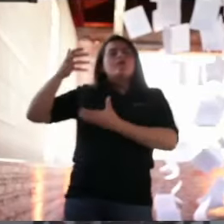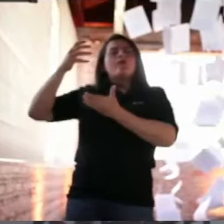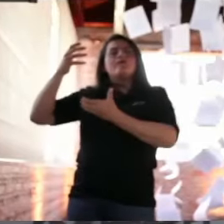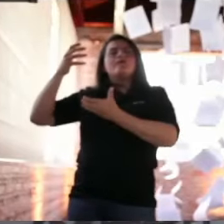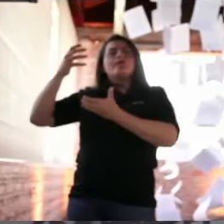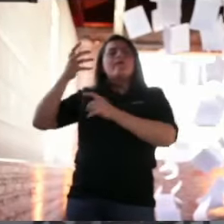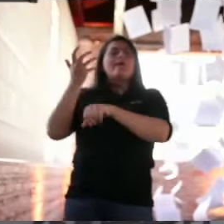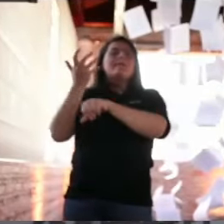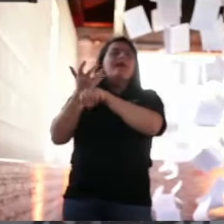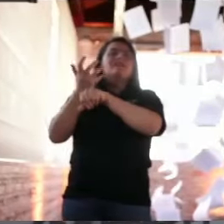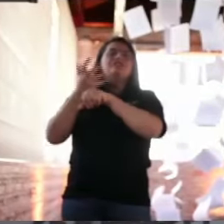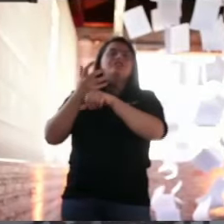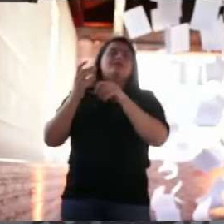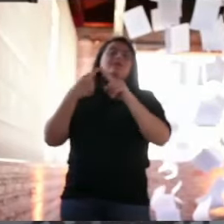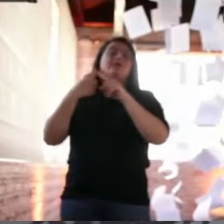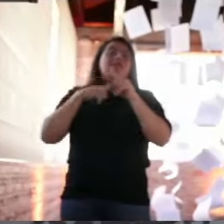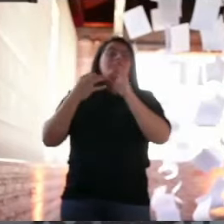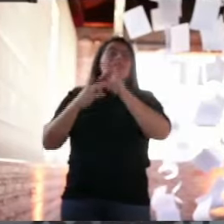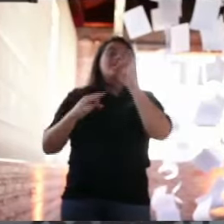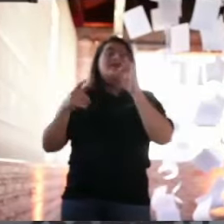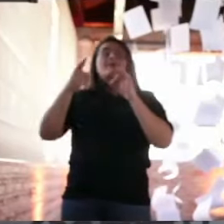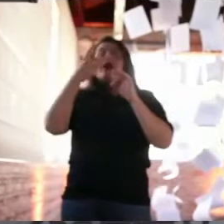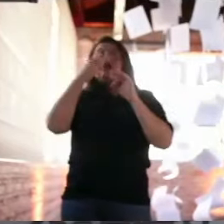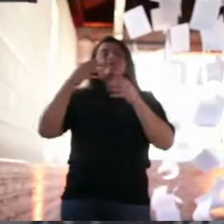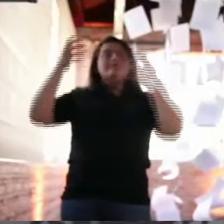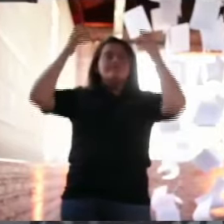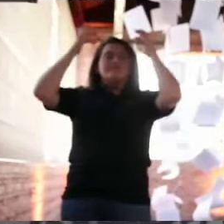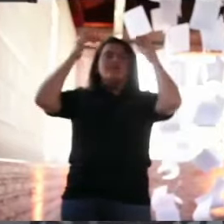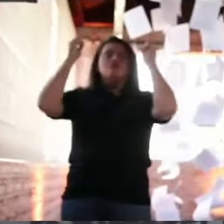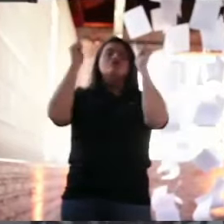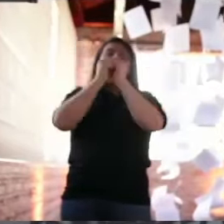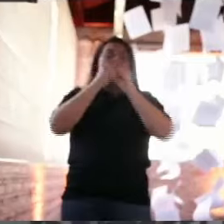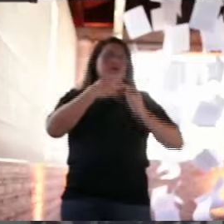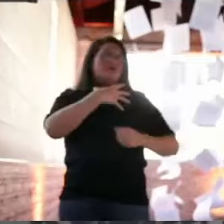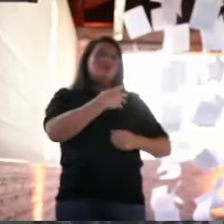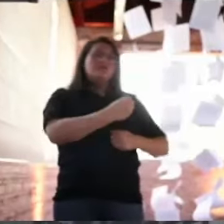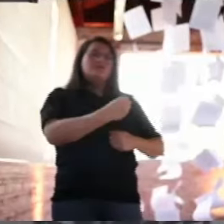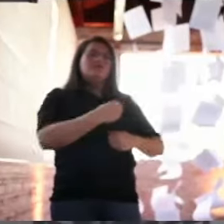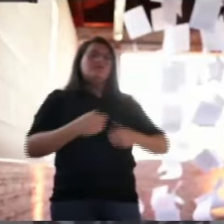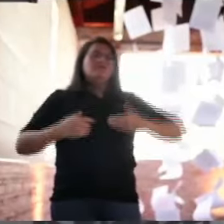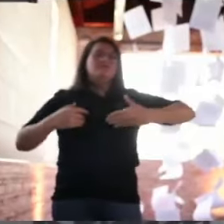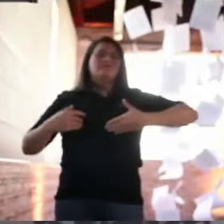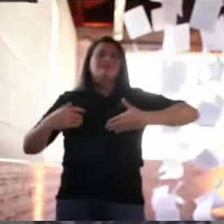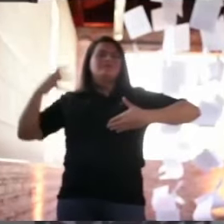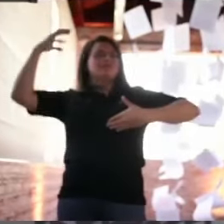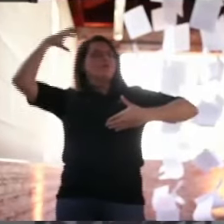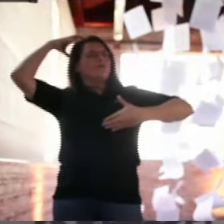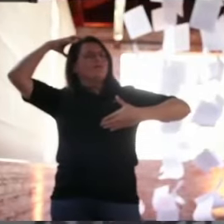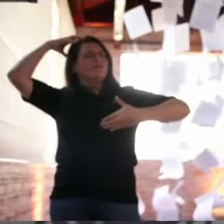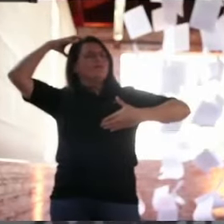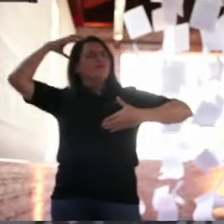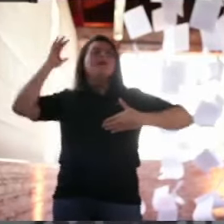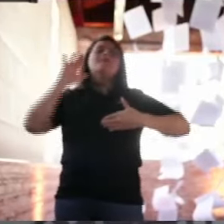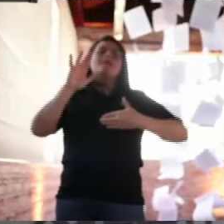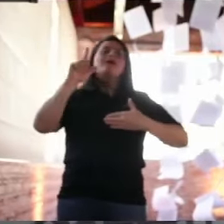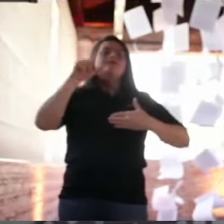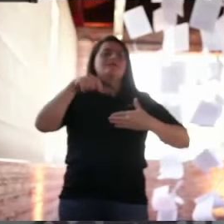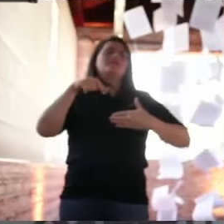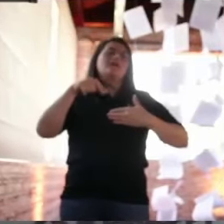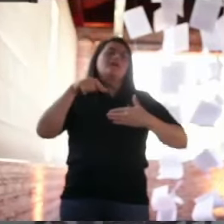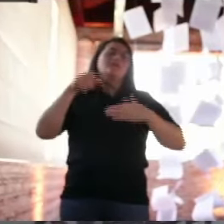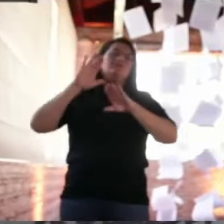enorme assim né que a gente ostenta na cabeça junto com aquele filho né no outro braço mas é um